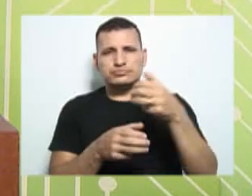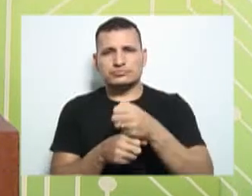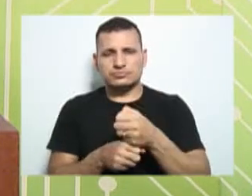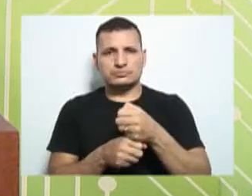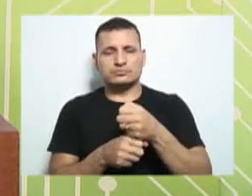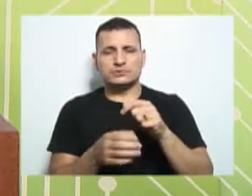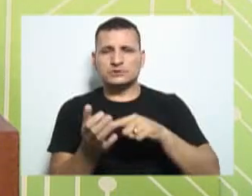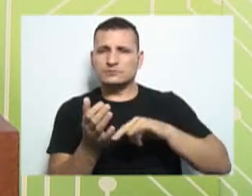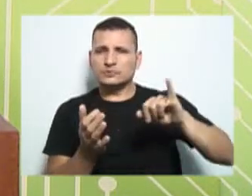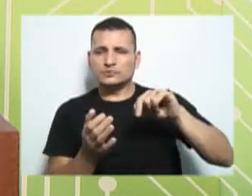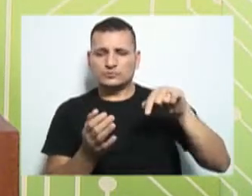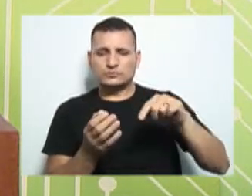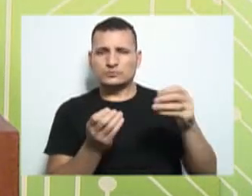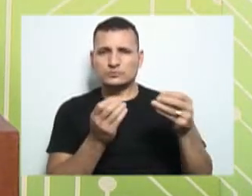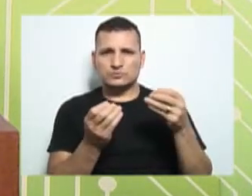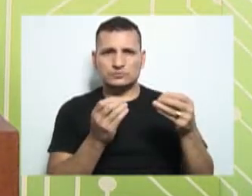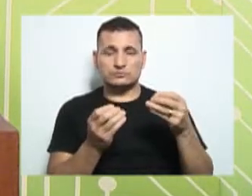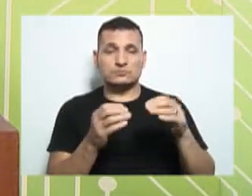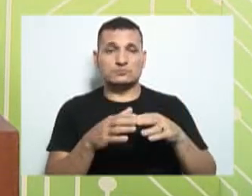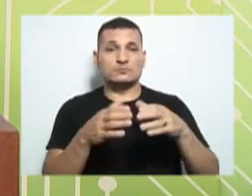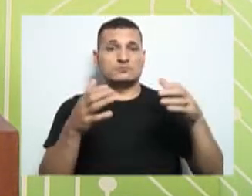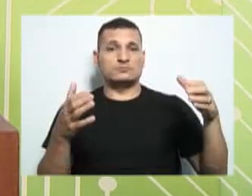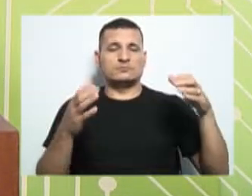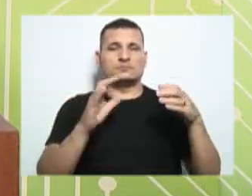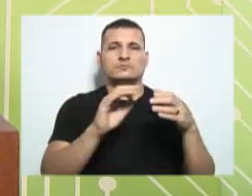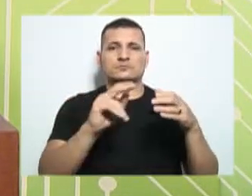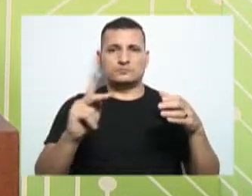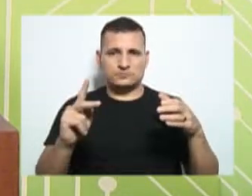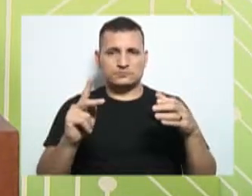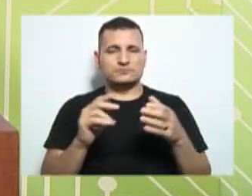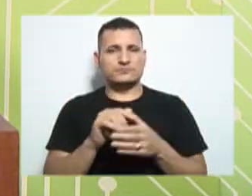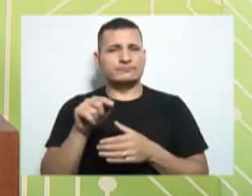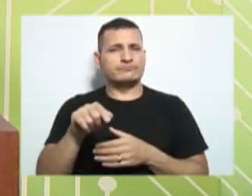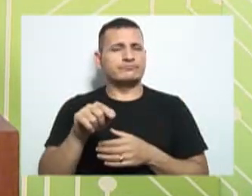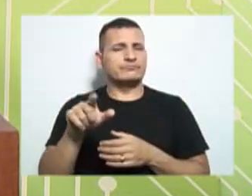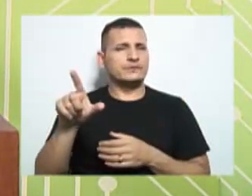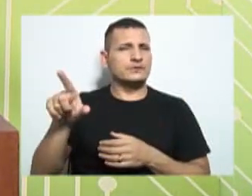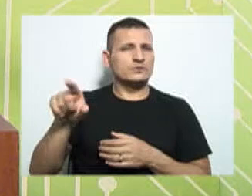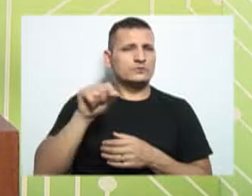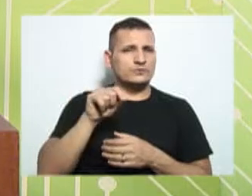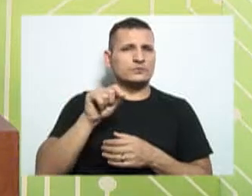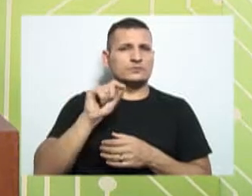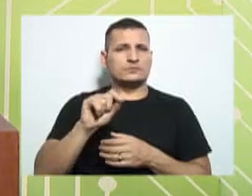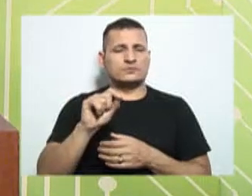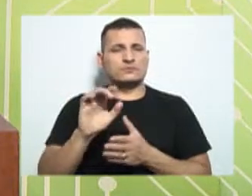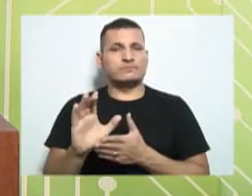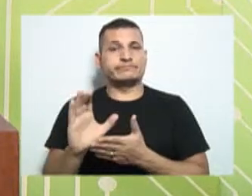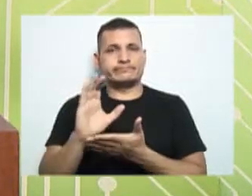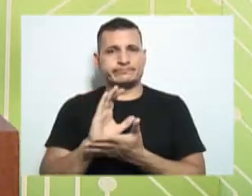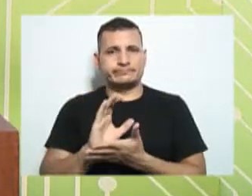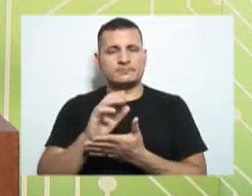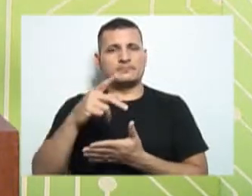cima dele. Como a maioria das cooperativas, elas aderem ao lucro presumido, é em cima